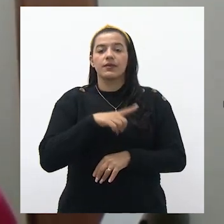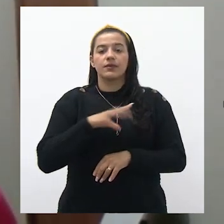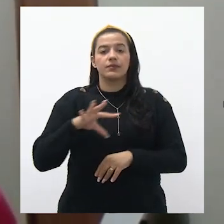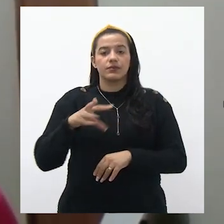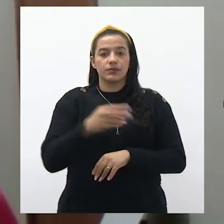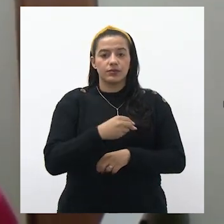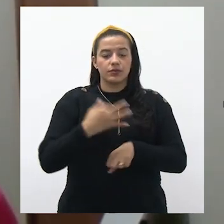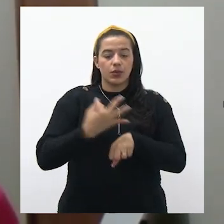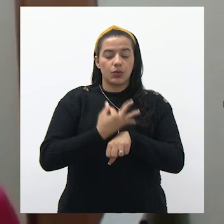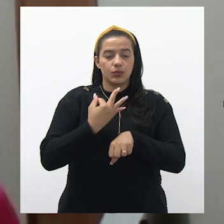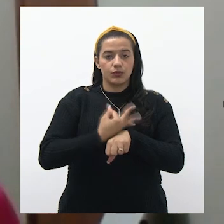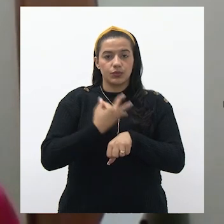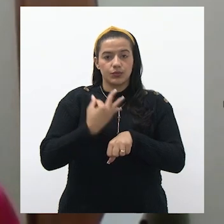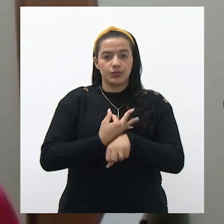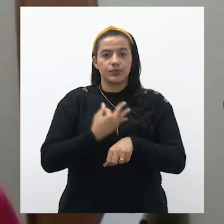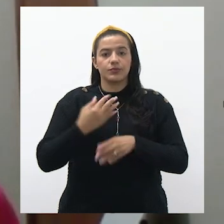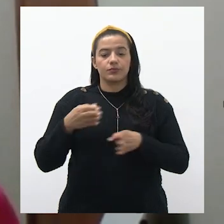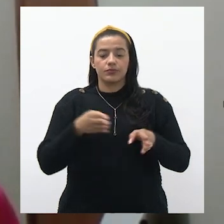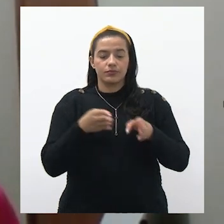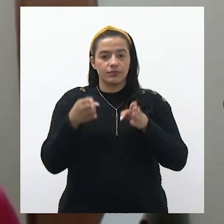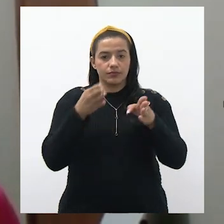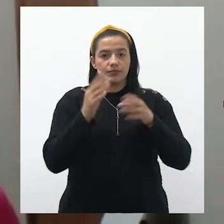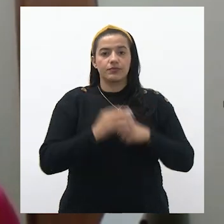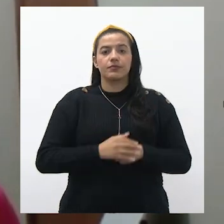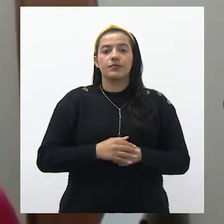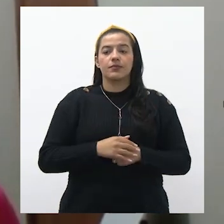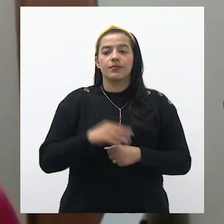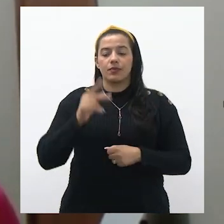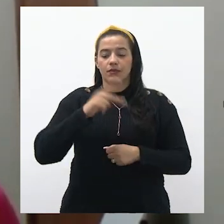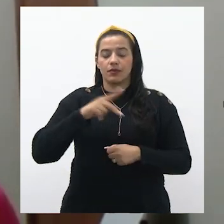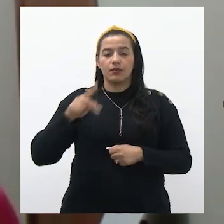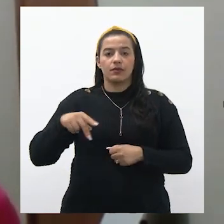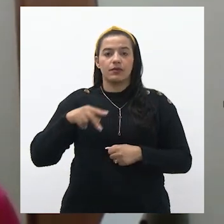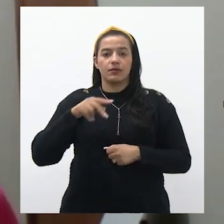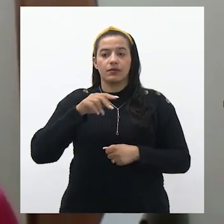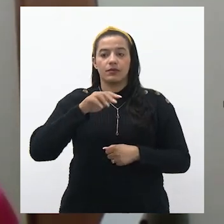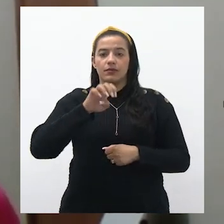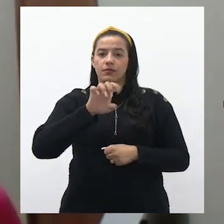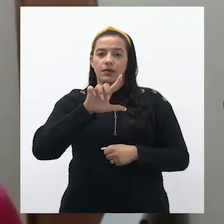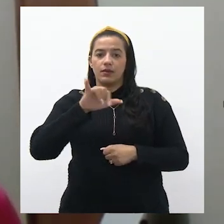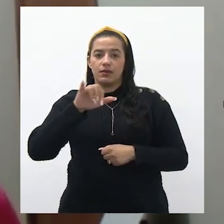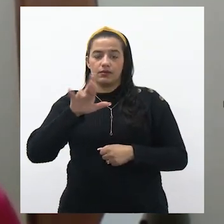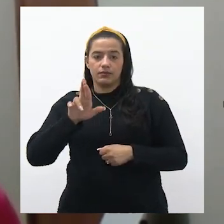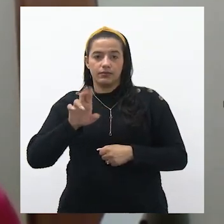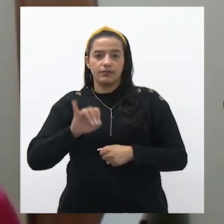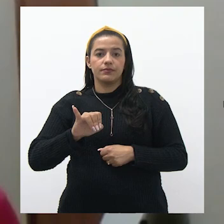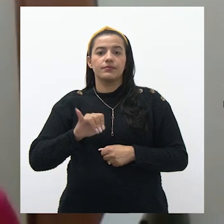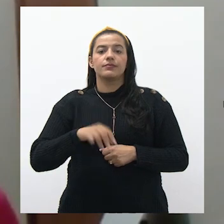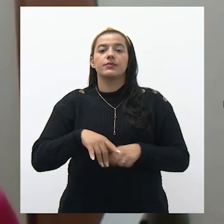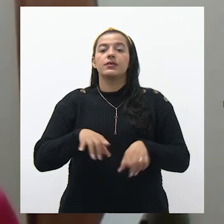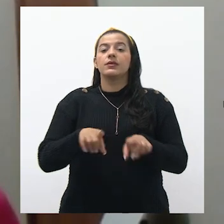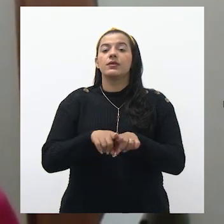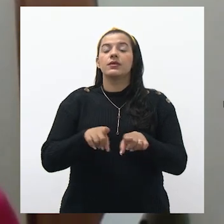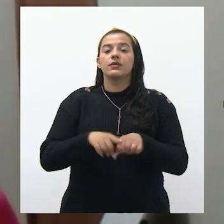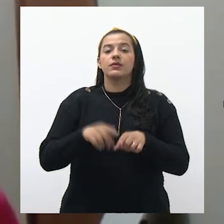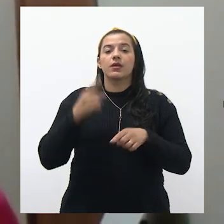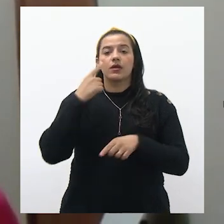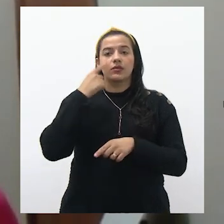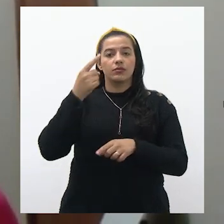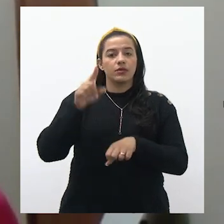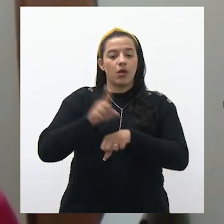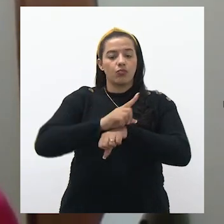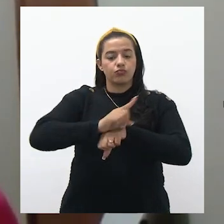direcionamento, gostei. A professora Eli, acho que é Eli, encontrar o norte.